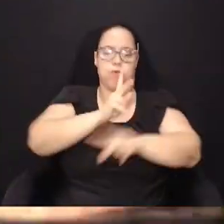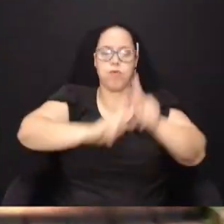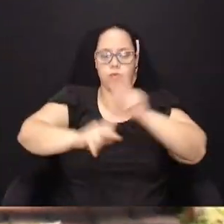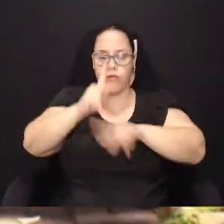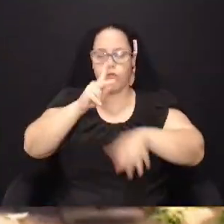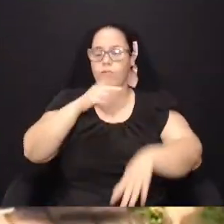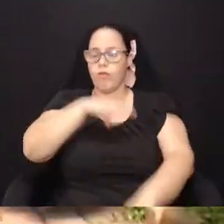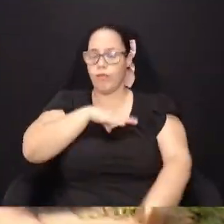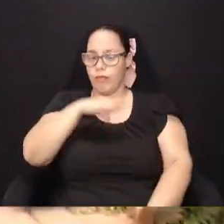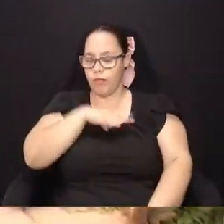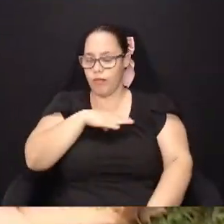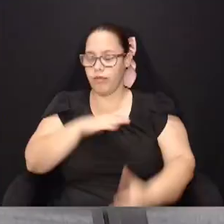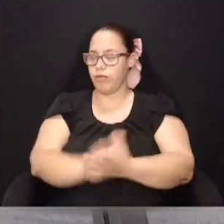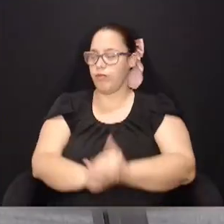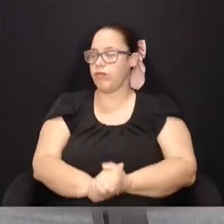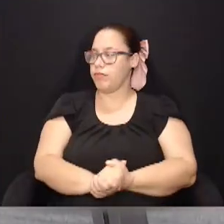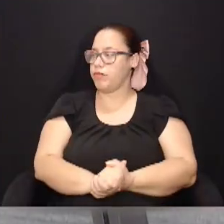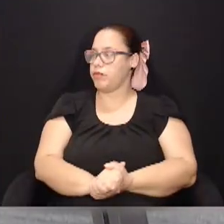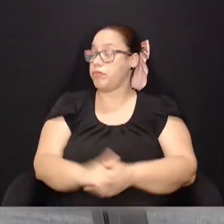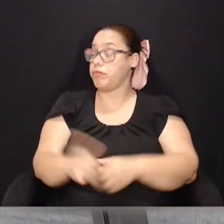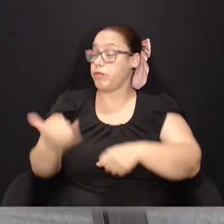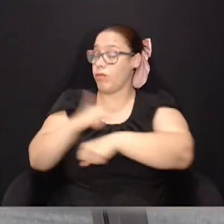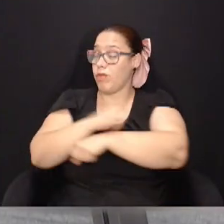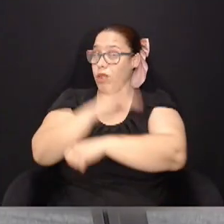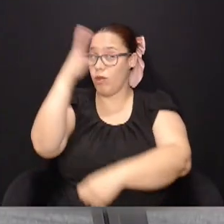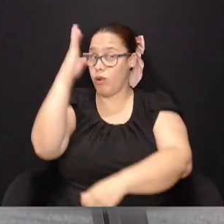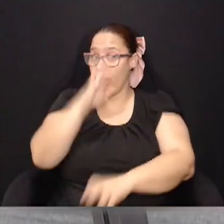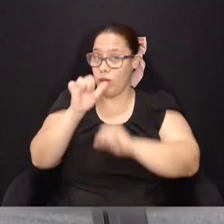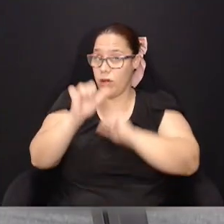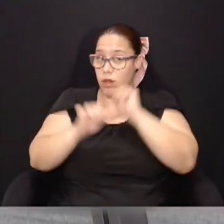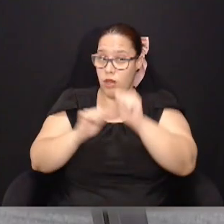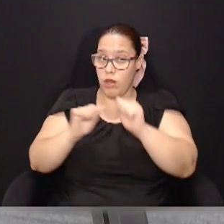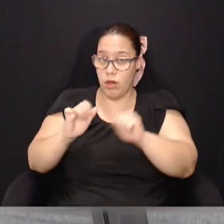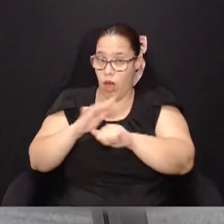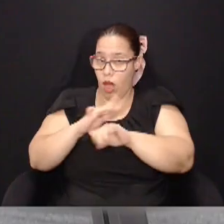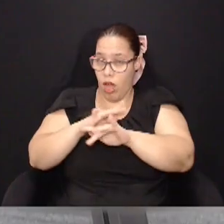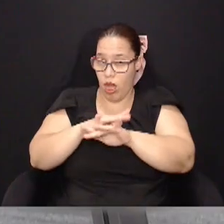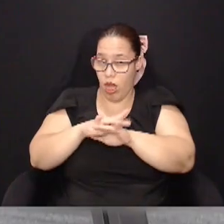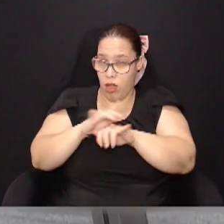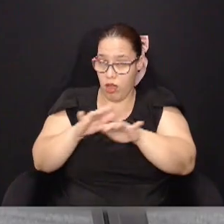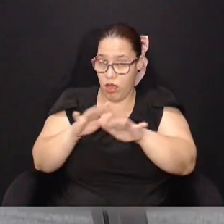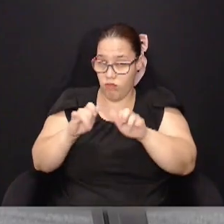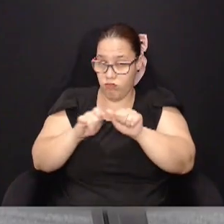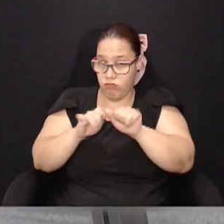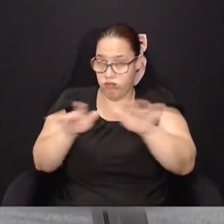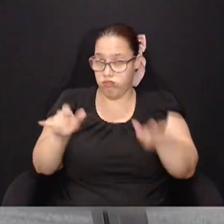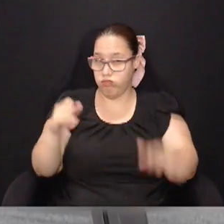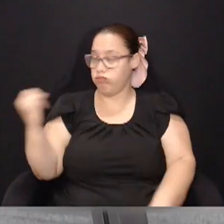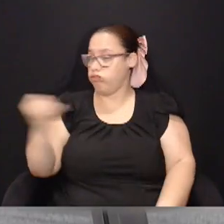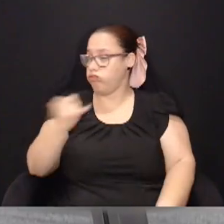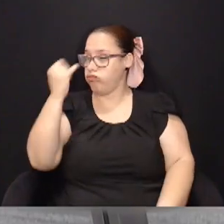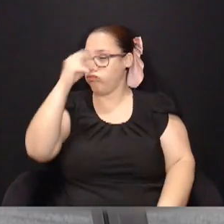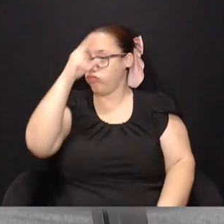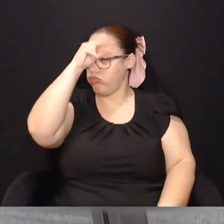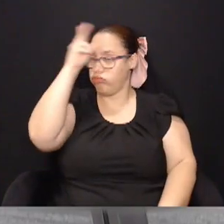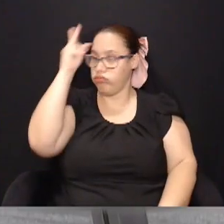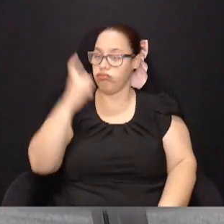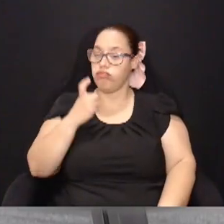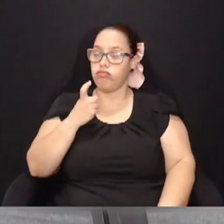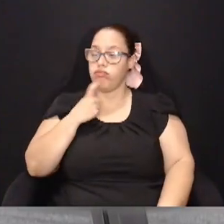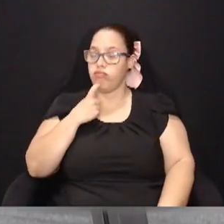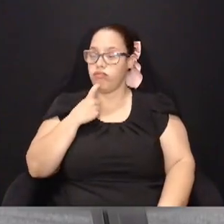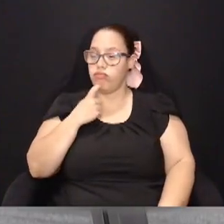município. A obesidade no Brasil ele já se transformou em uma epidemia, É importante que a Prefeitura e a cidade de Campinas tenham